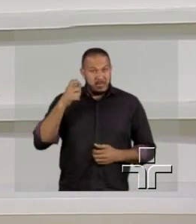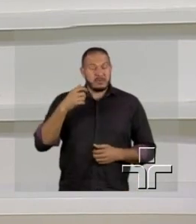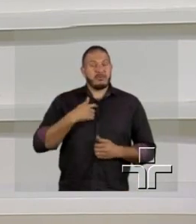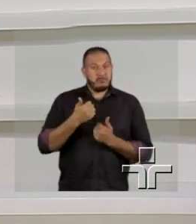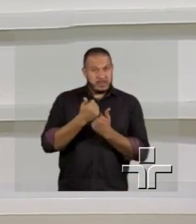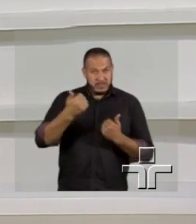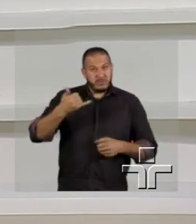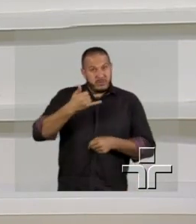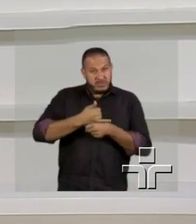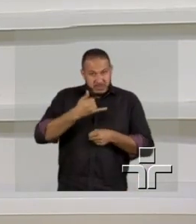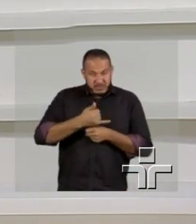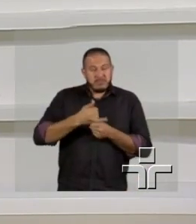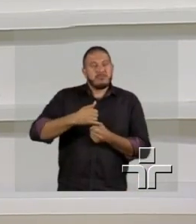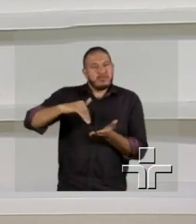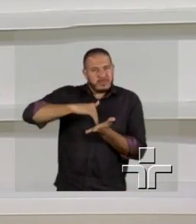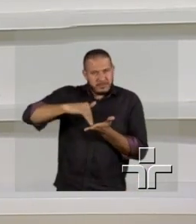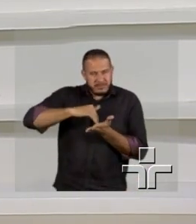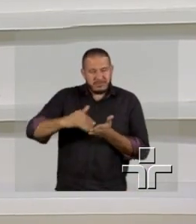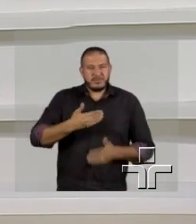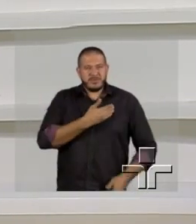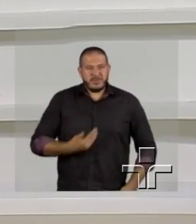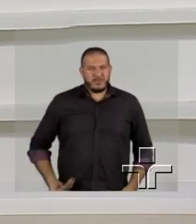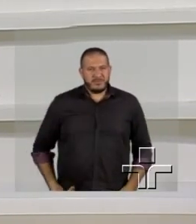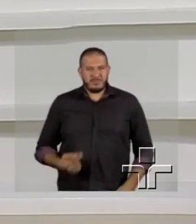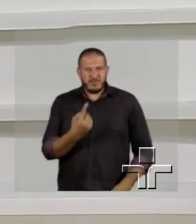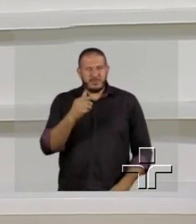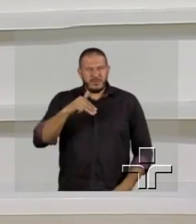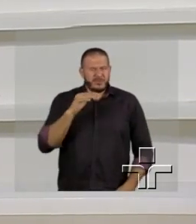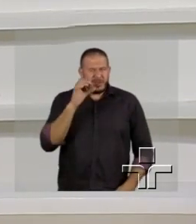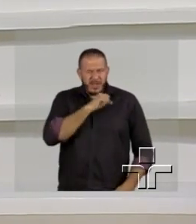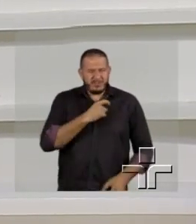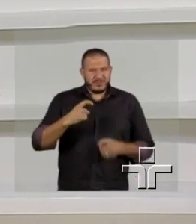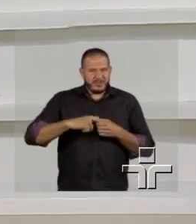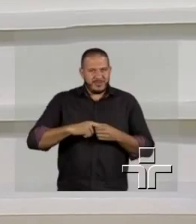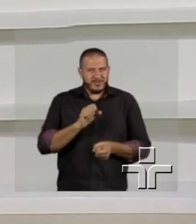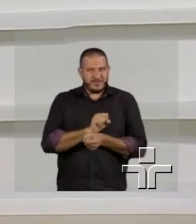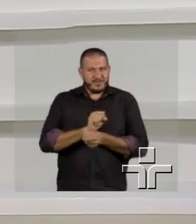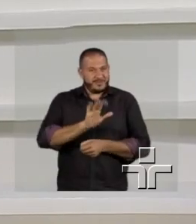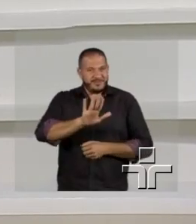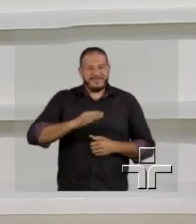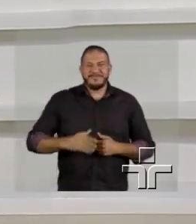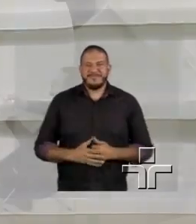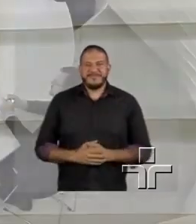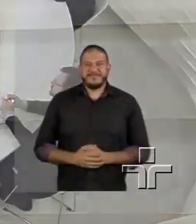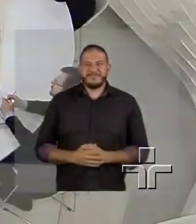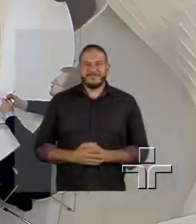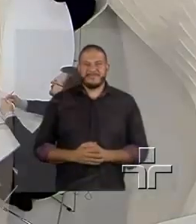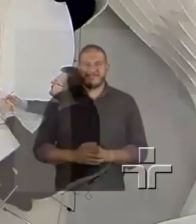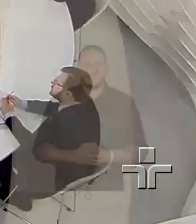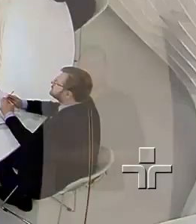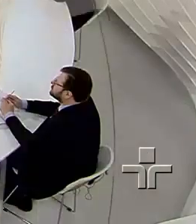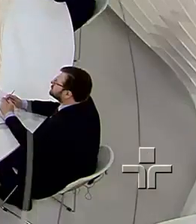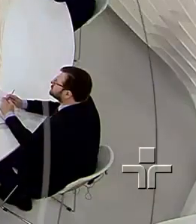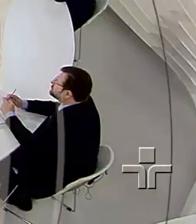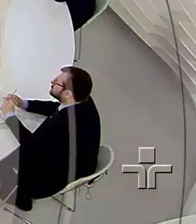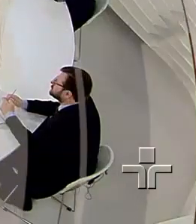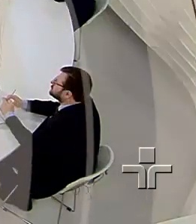arsenal de informações reunido pelas Forças Armadas sobre as milícias do Rio de Janeiro e, de alguma